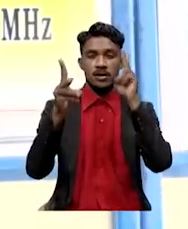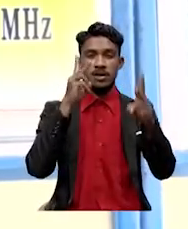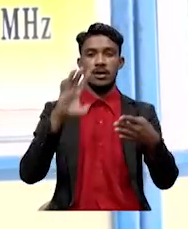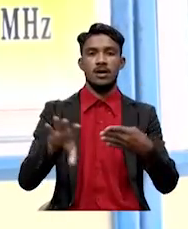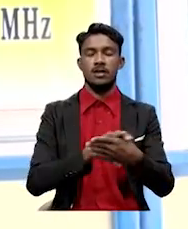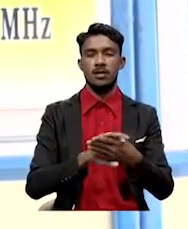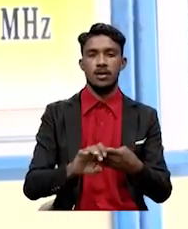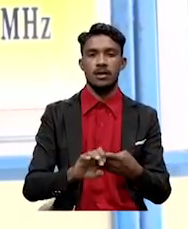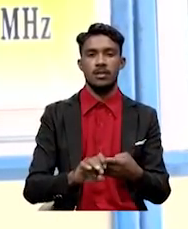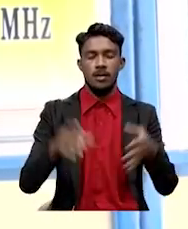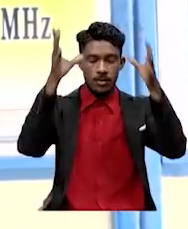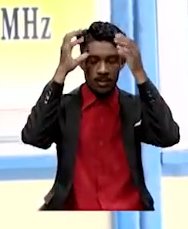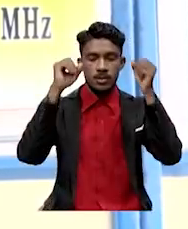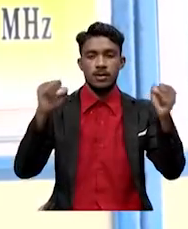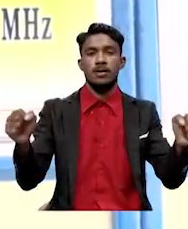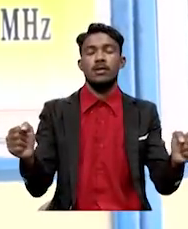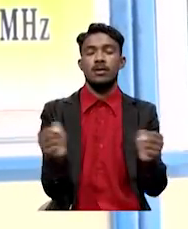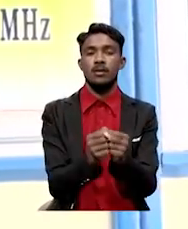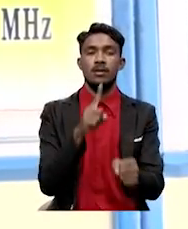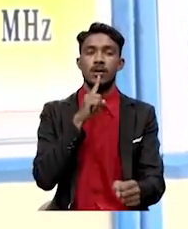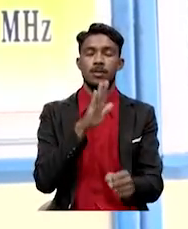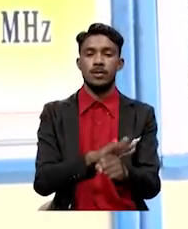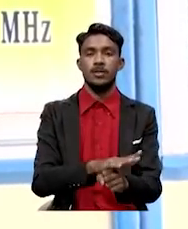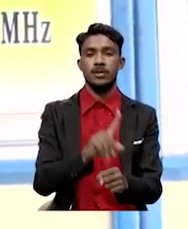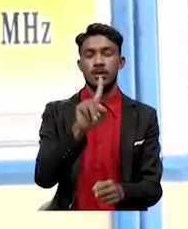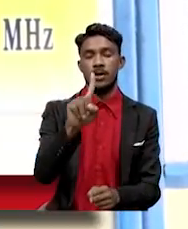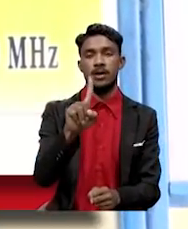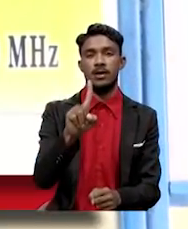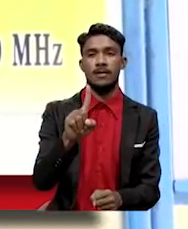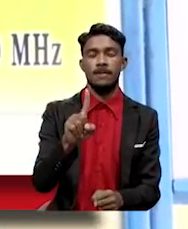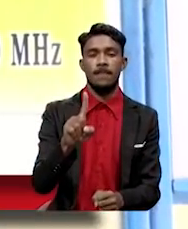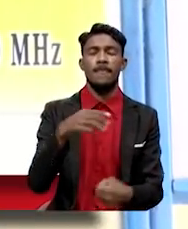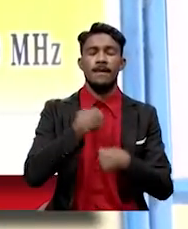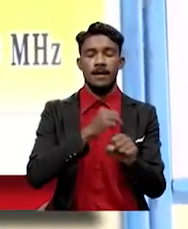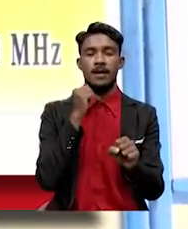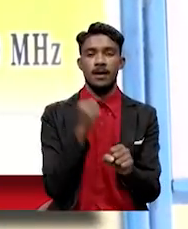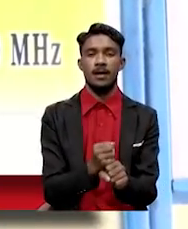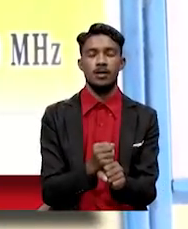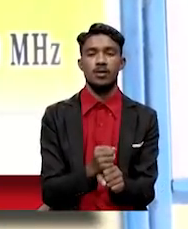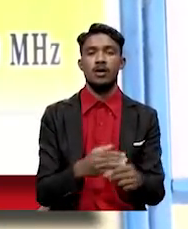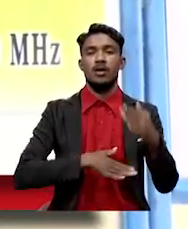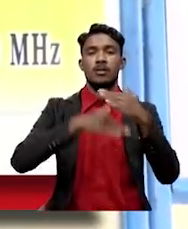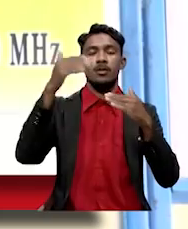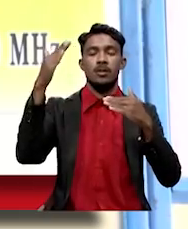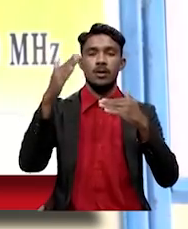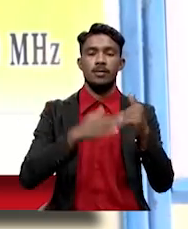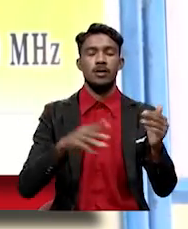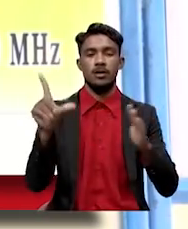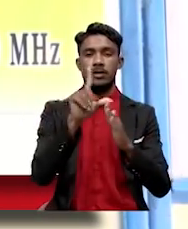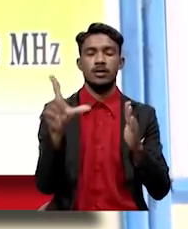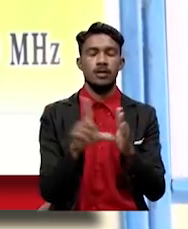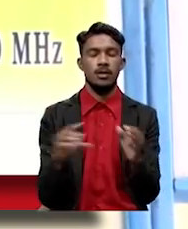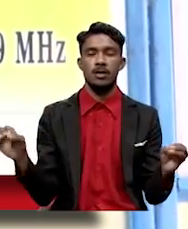Presidente da República, o compromisso ida provoca crise. Constituição la garante, la for dalan.